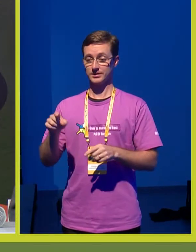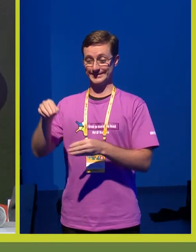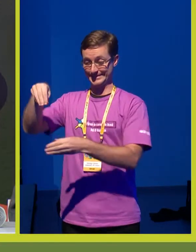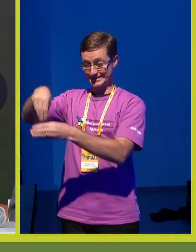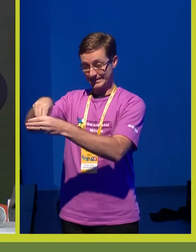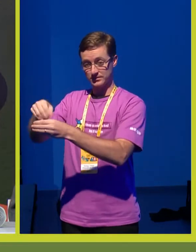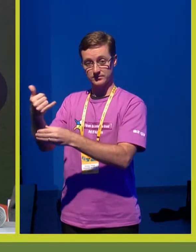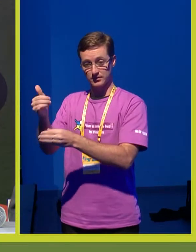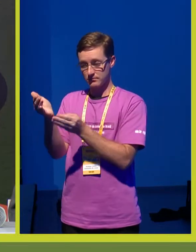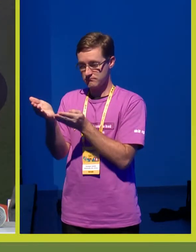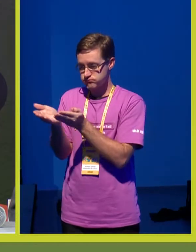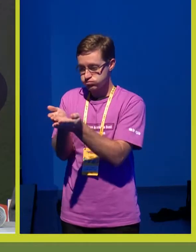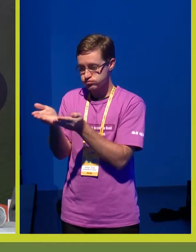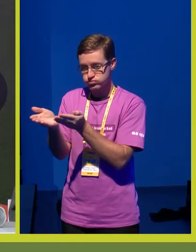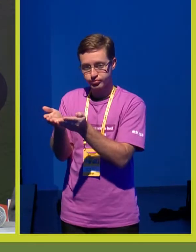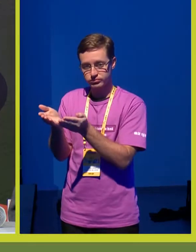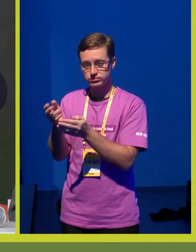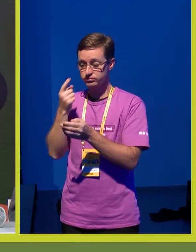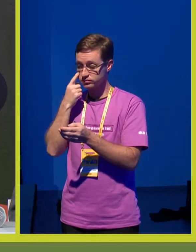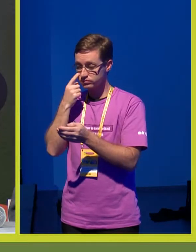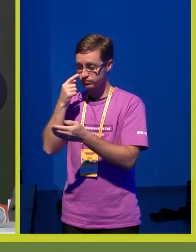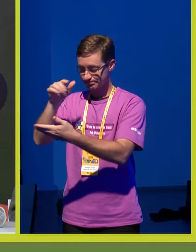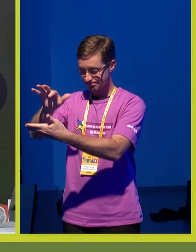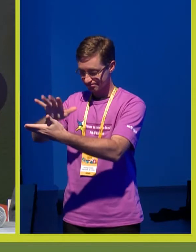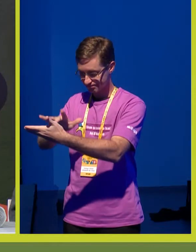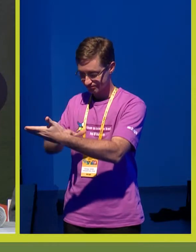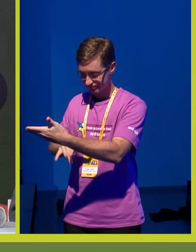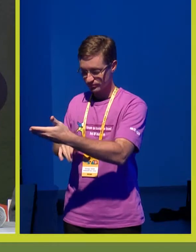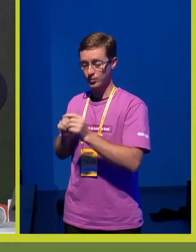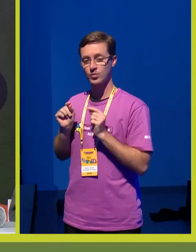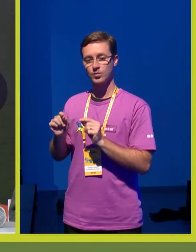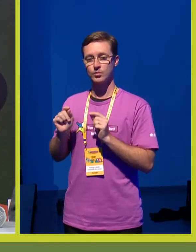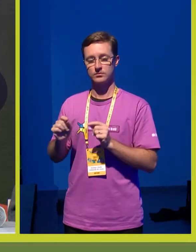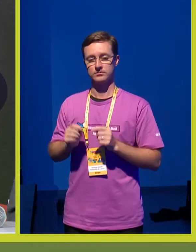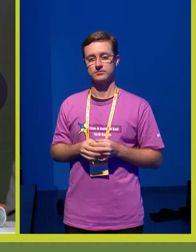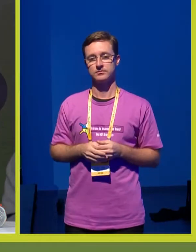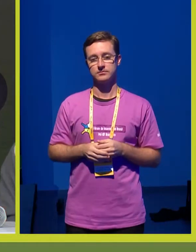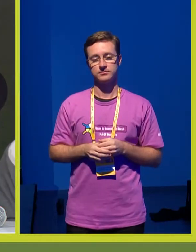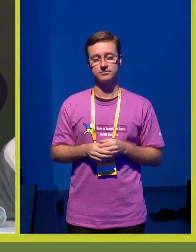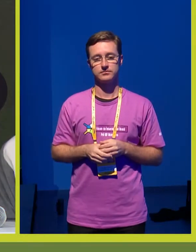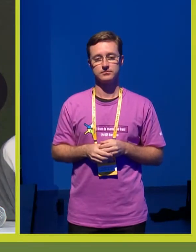conteúdo no celular nas limitações em que foi necessário